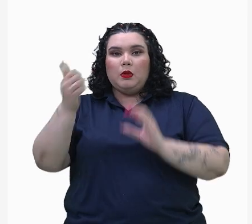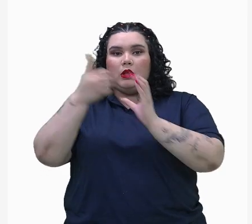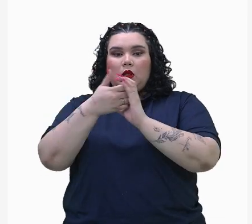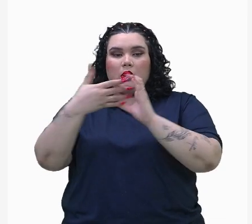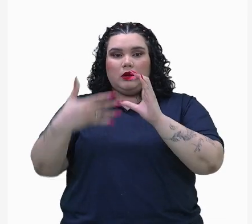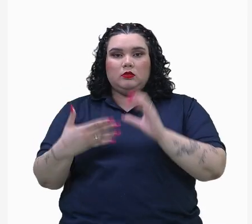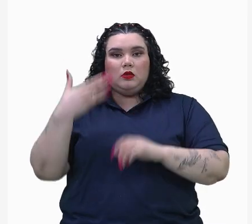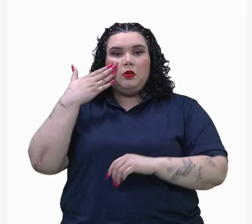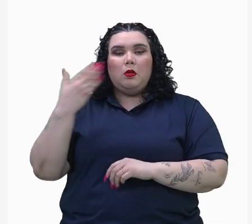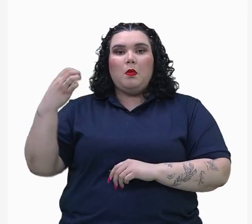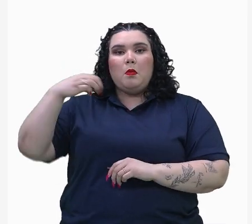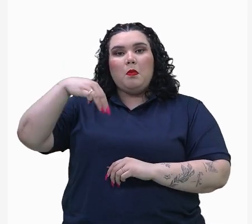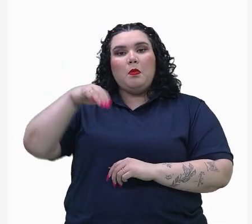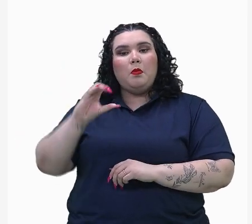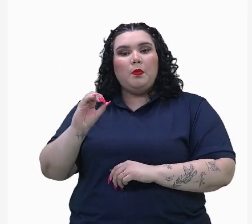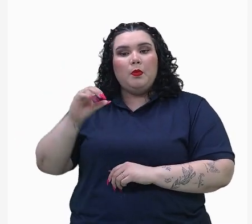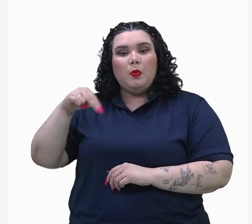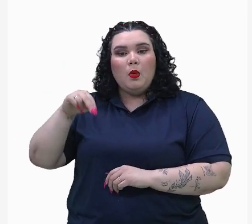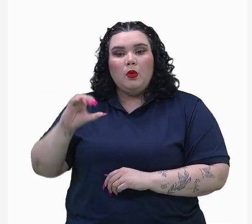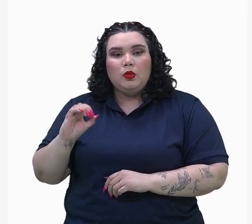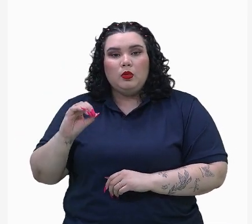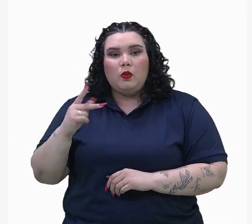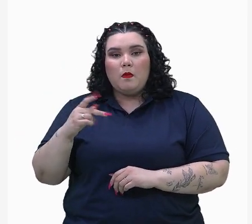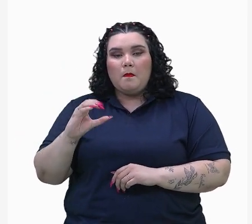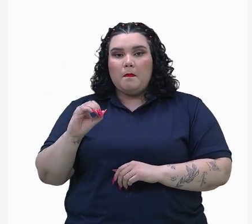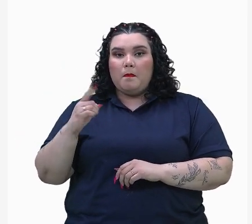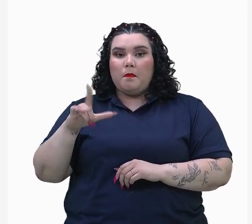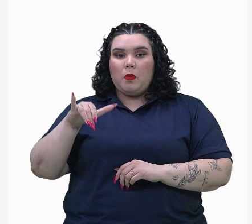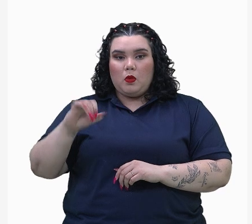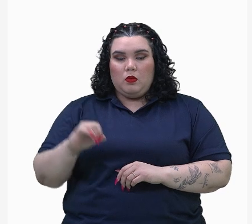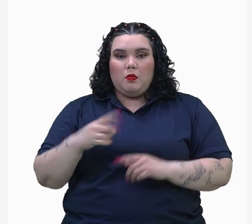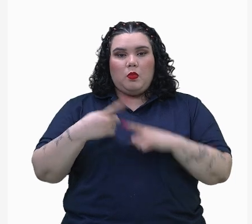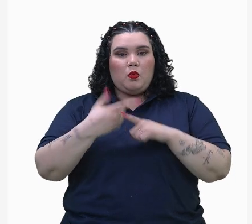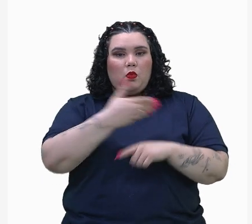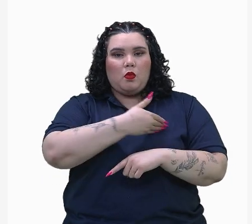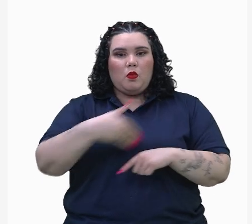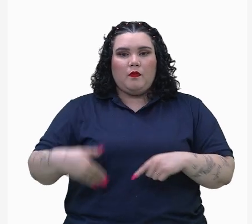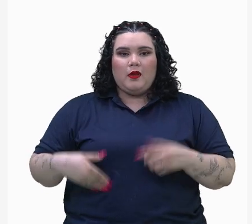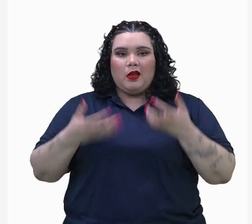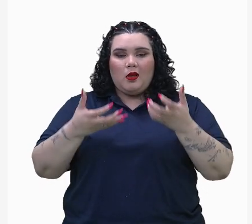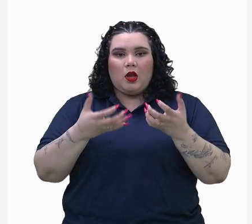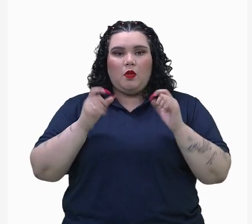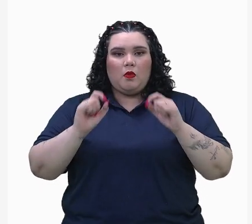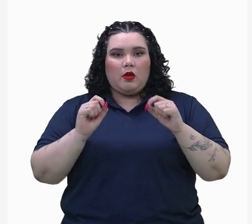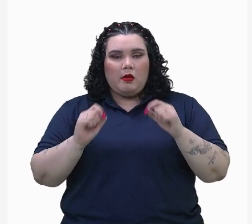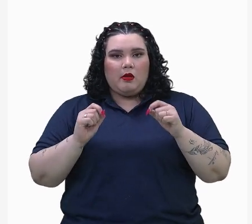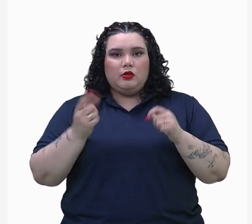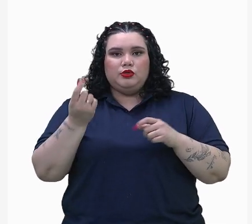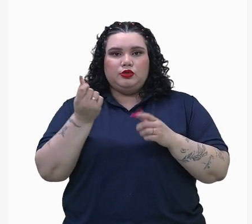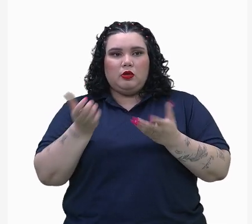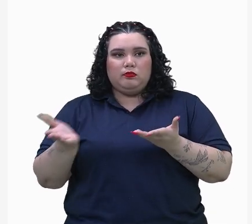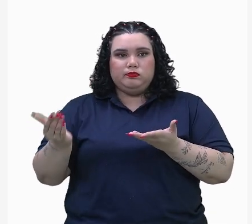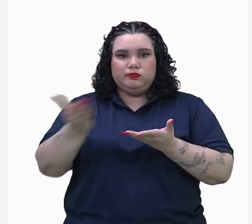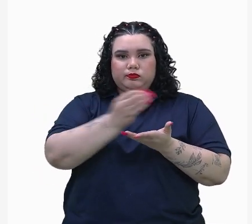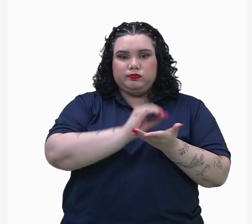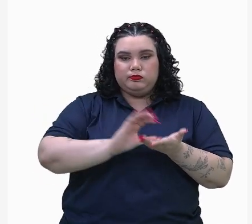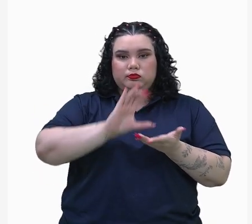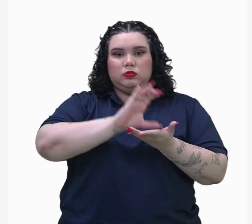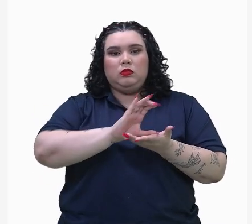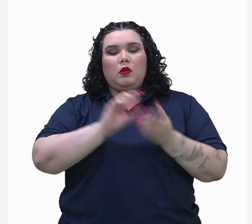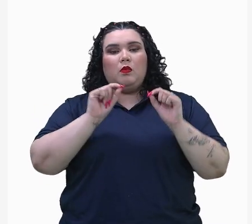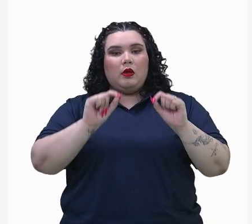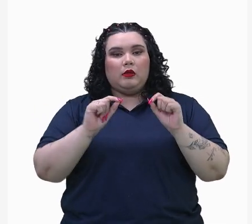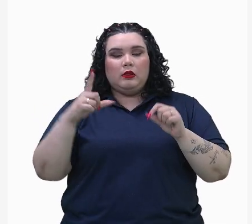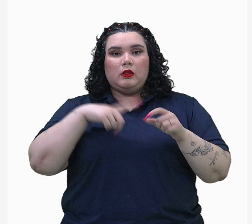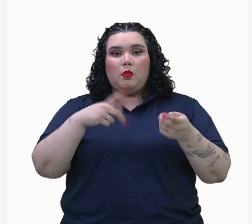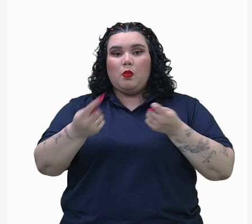o monopólio. Os governos interessados numa rápida acumulação de capital estabeleceram um monopólio sobre